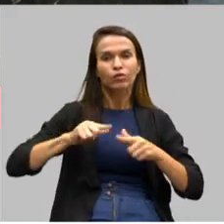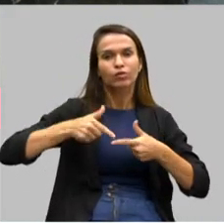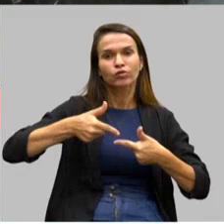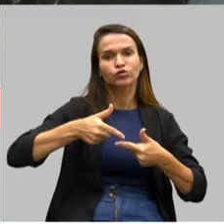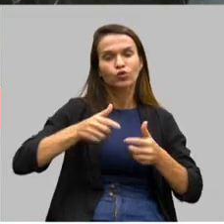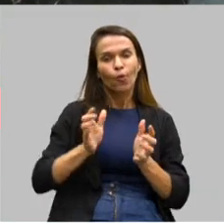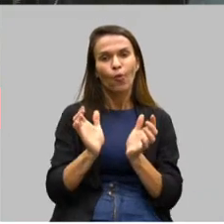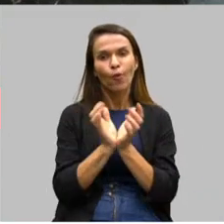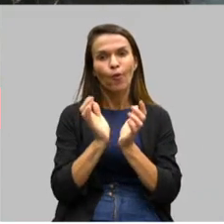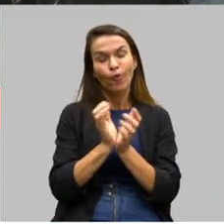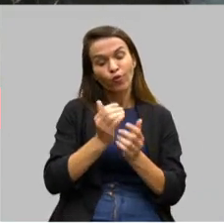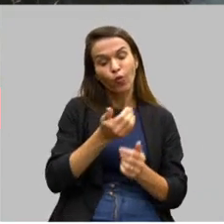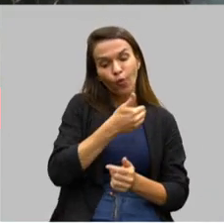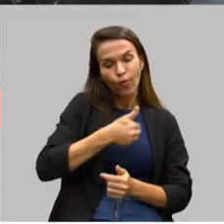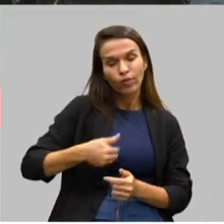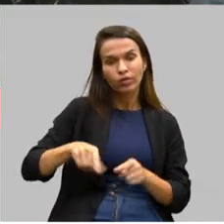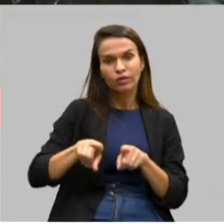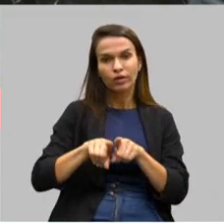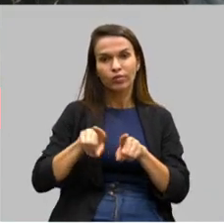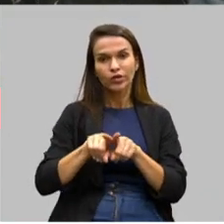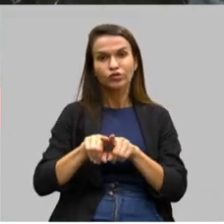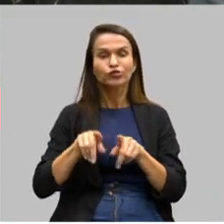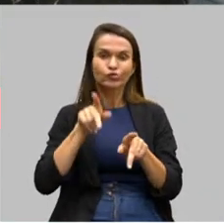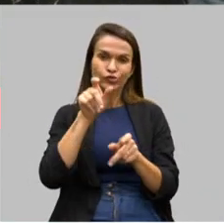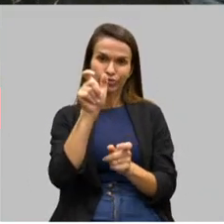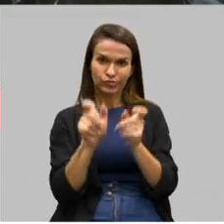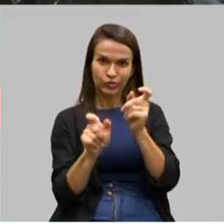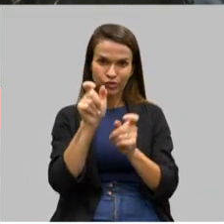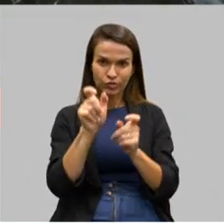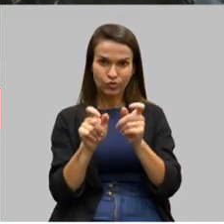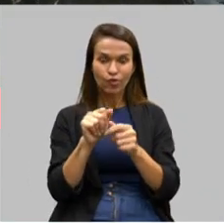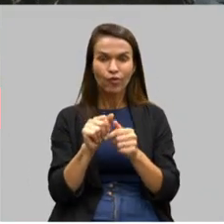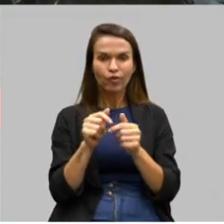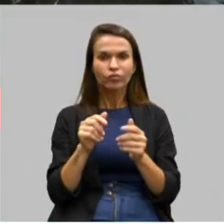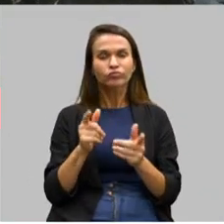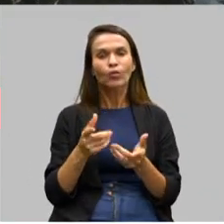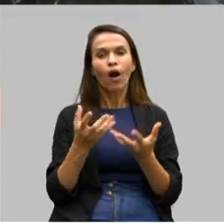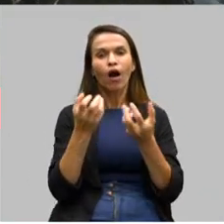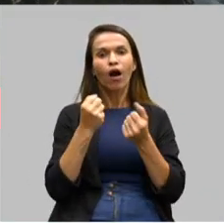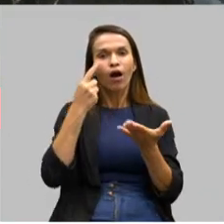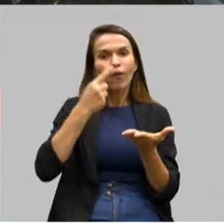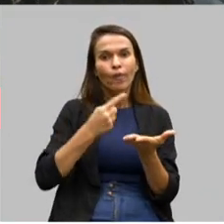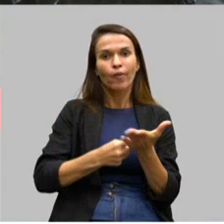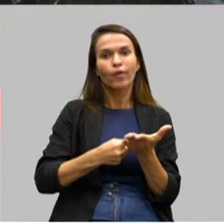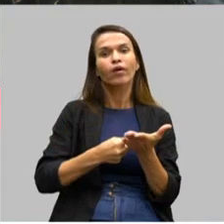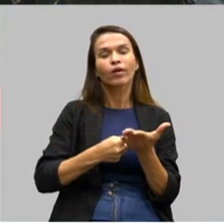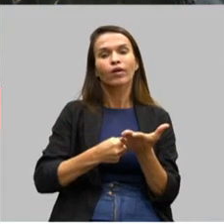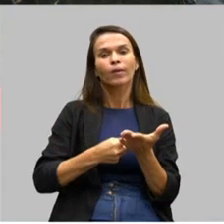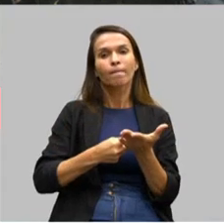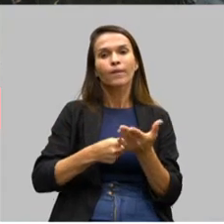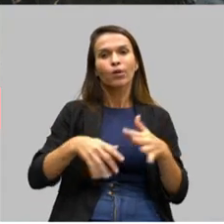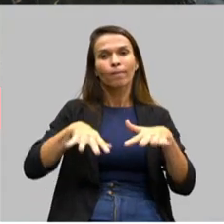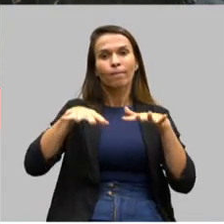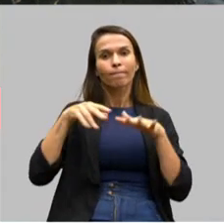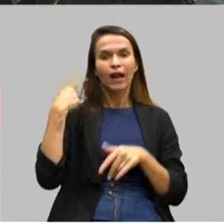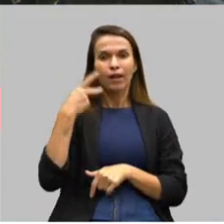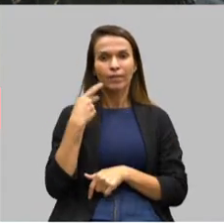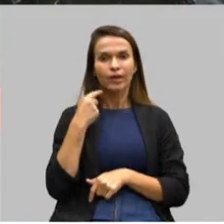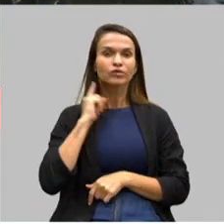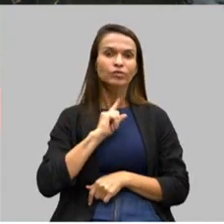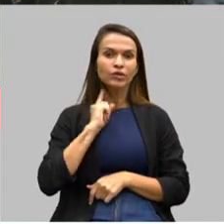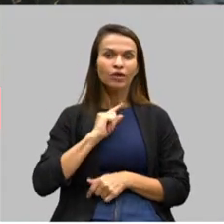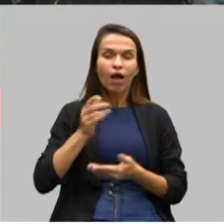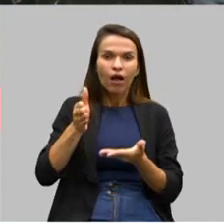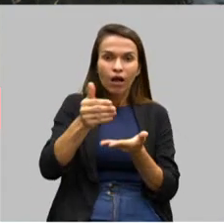tanto governamentais quanto comunitárias. Essa é uma questão assumida pelo Parlamento Mineiro. Dados do